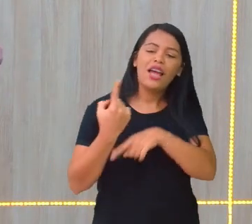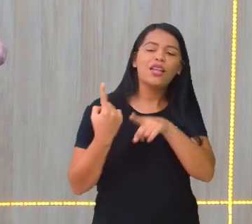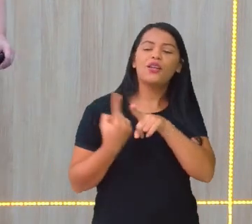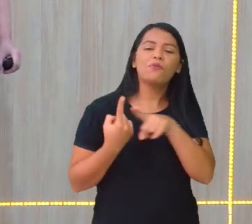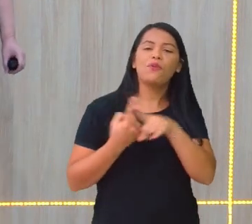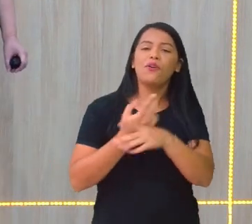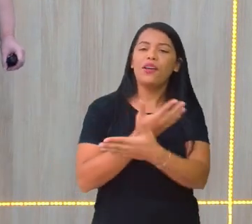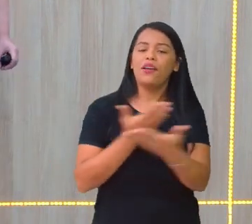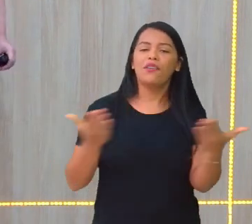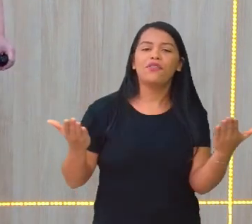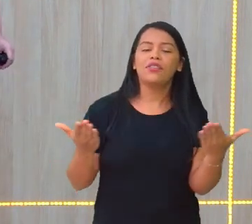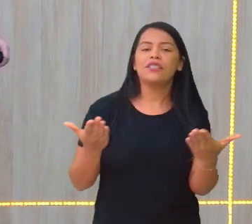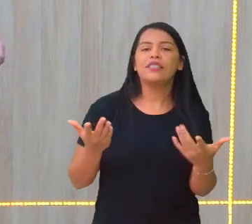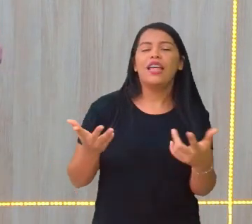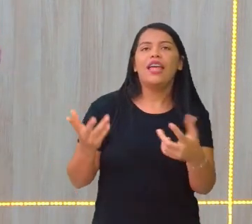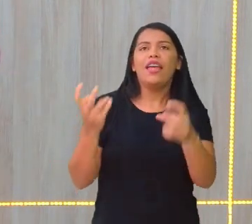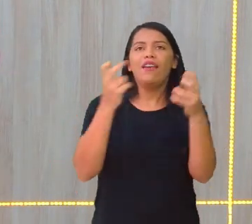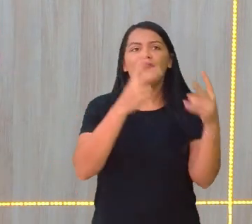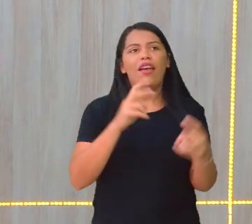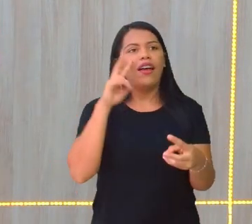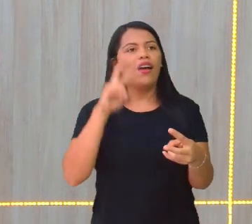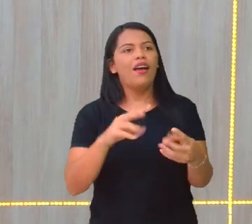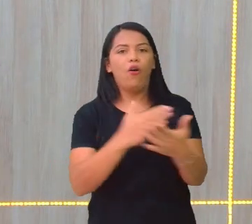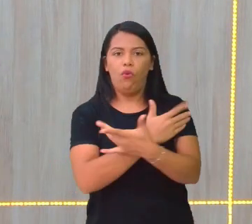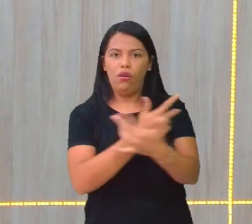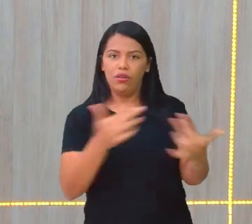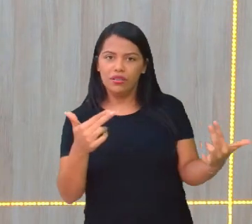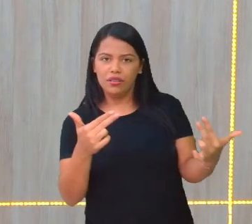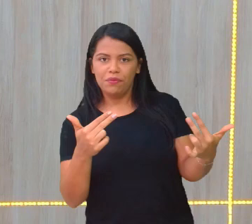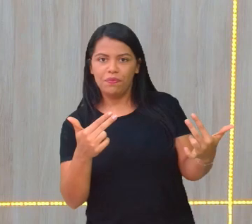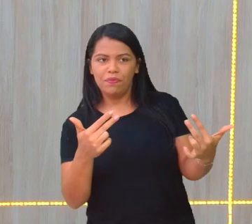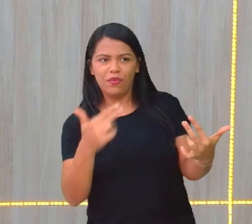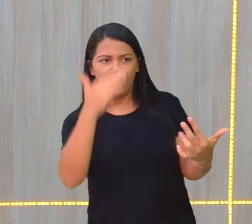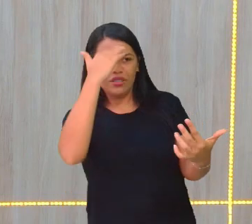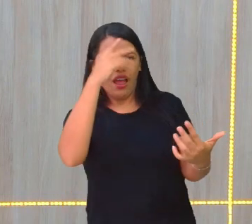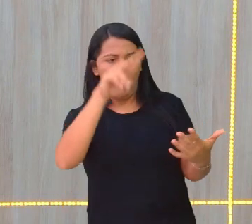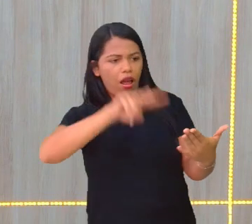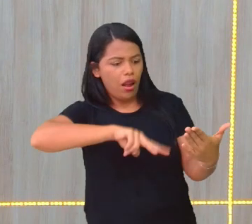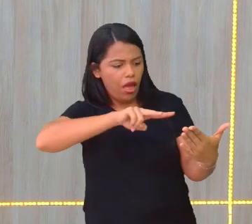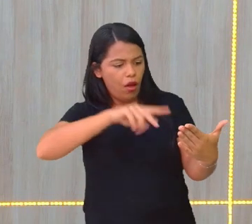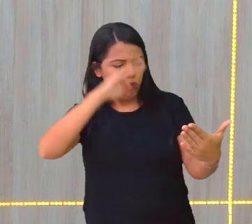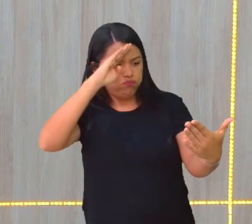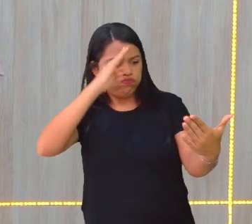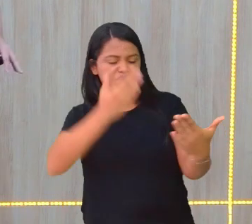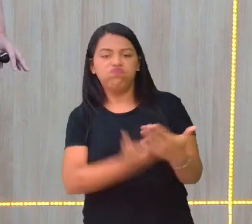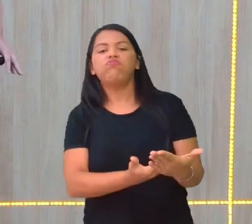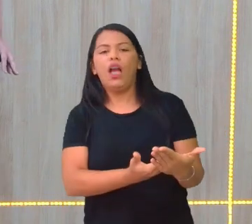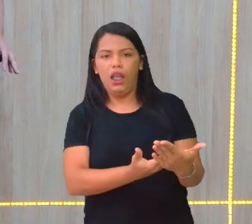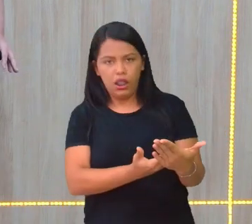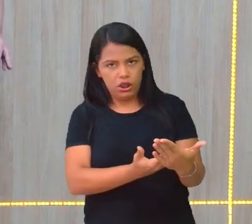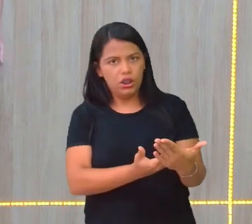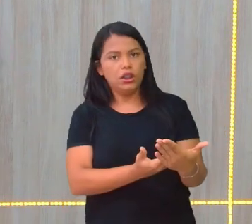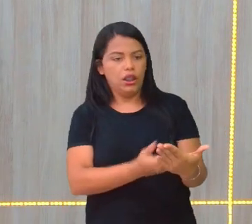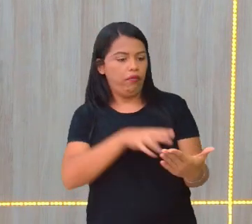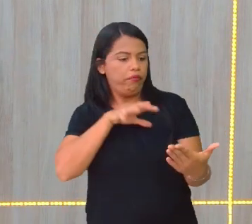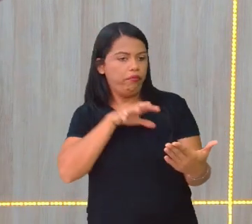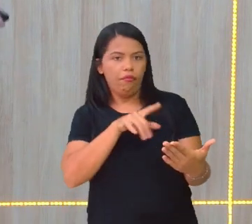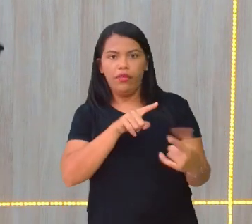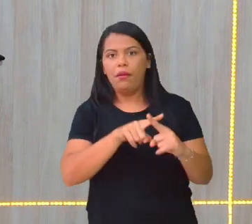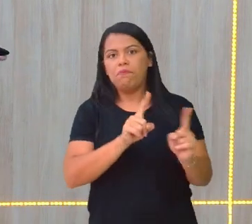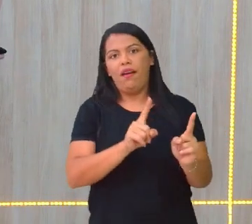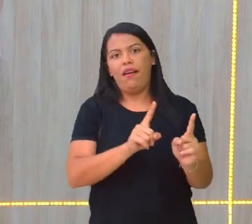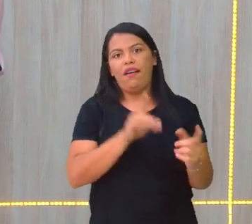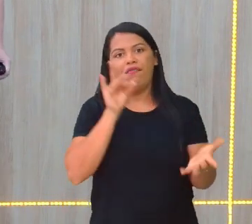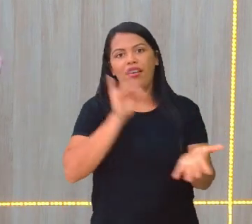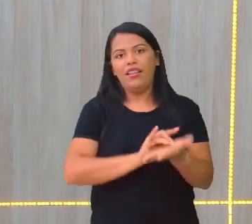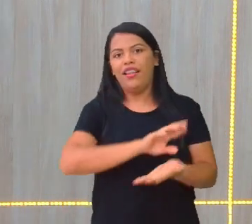porque você observa uma coisa, acredita que é aquilo e, na verdade,